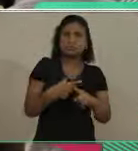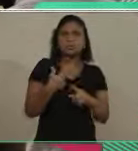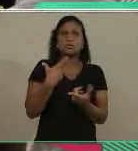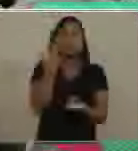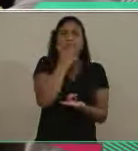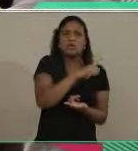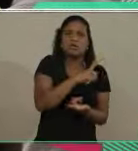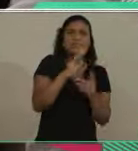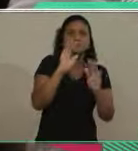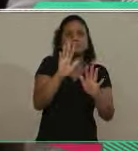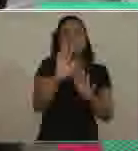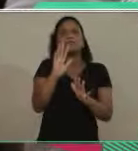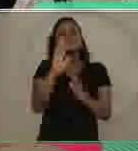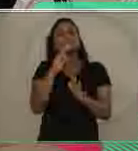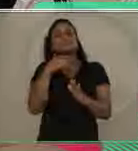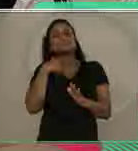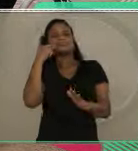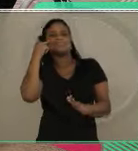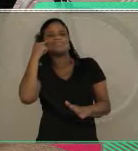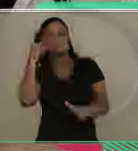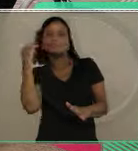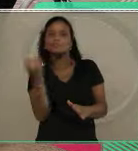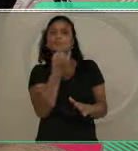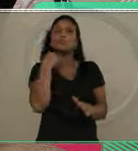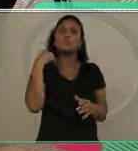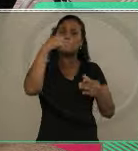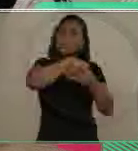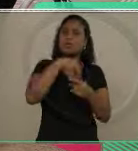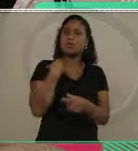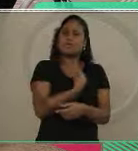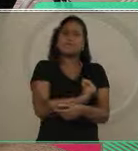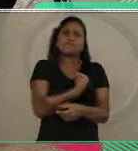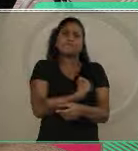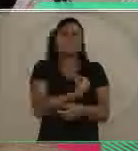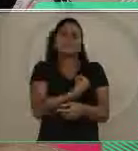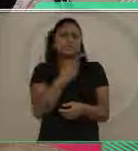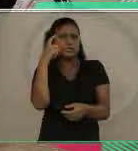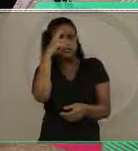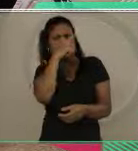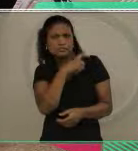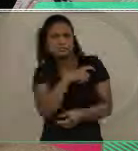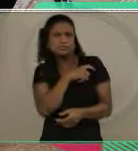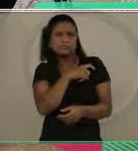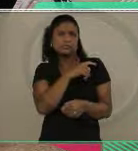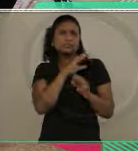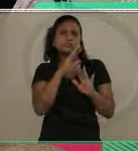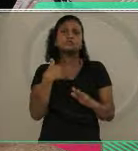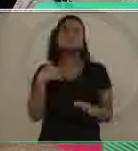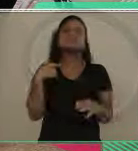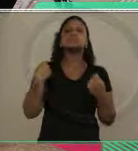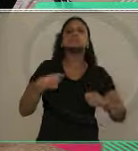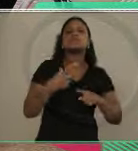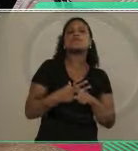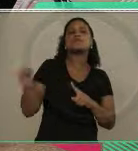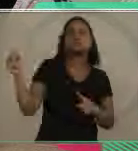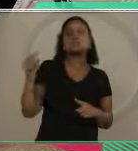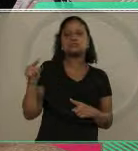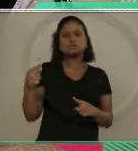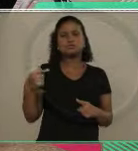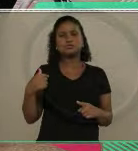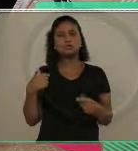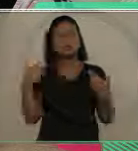ganhar chegar no pódio então assim eu coloquei na minha vida que a maior dificuldade era a distância